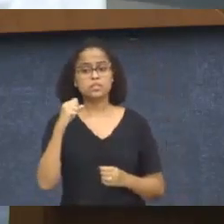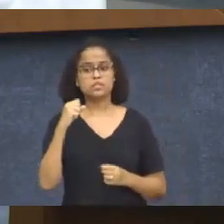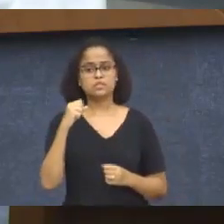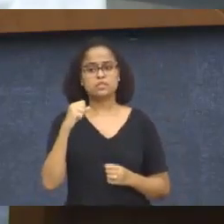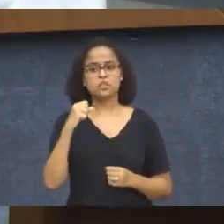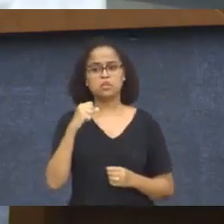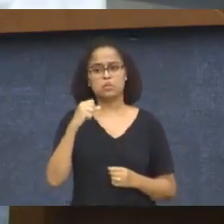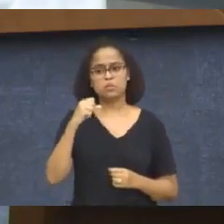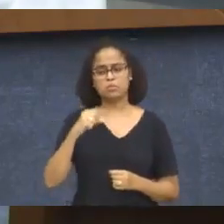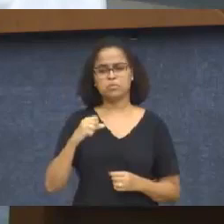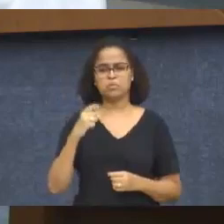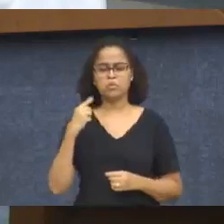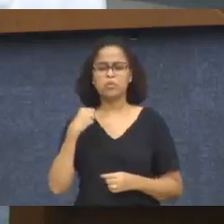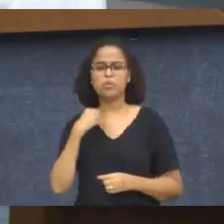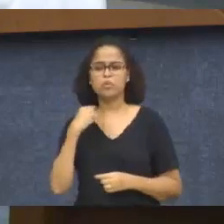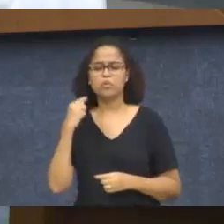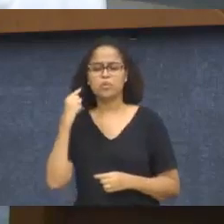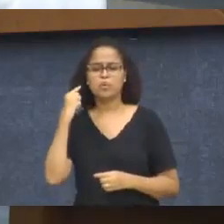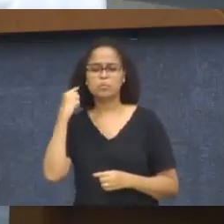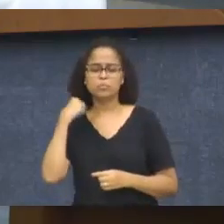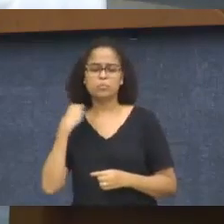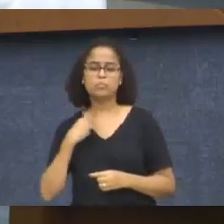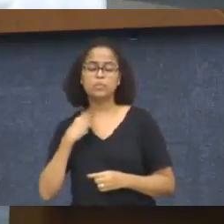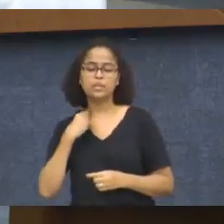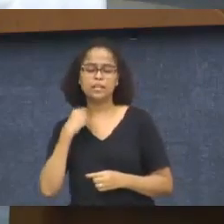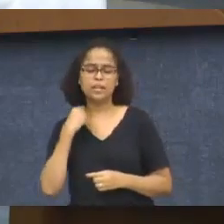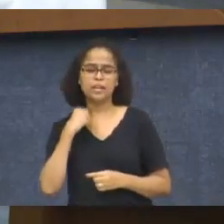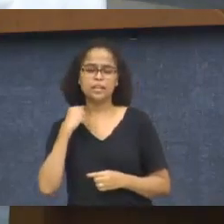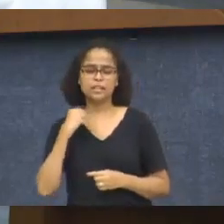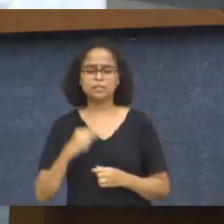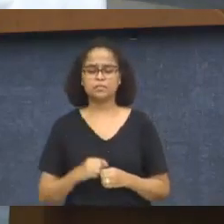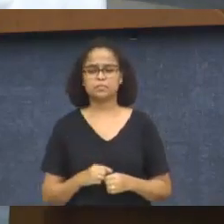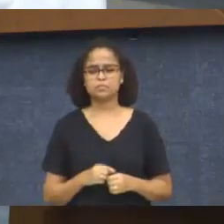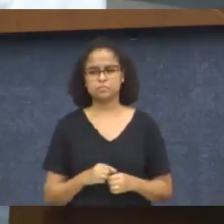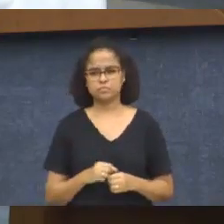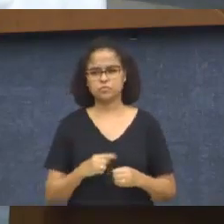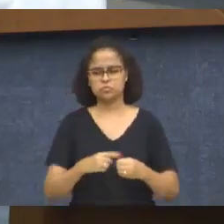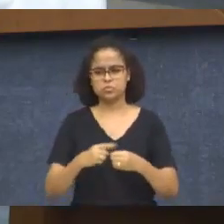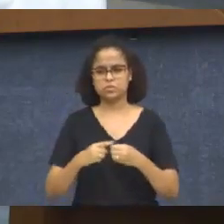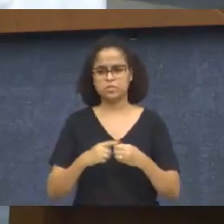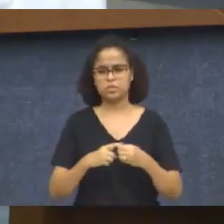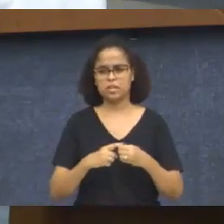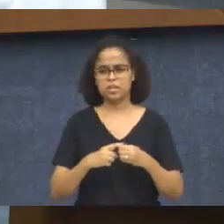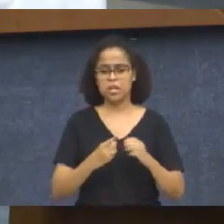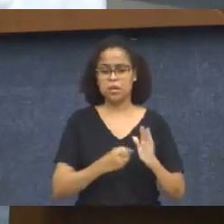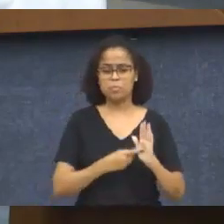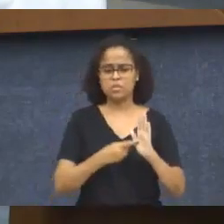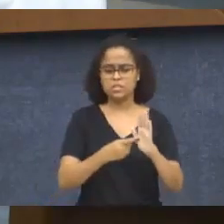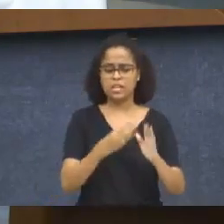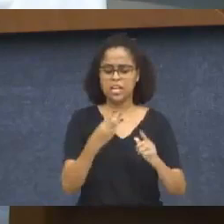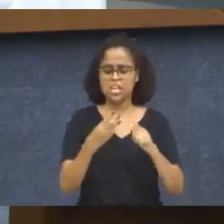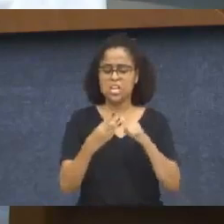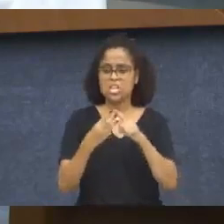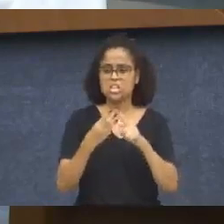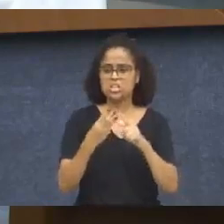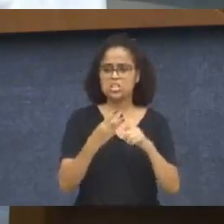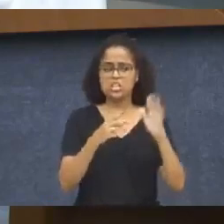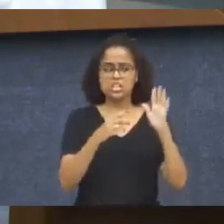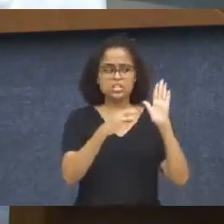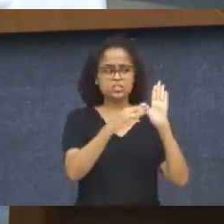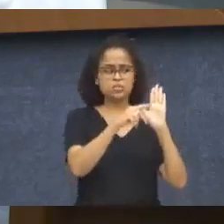fundamental para Belo Horizonte, que é o nosso pacote de inovação. Eu apresentei 3 projetos nessa casa, 3 projetos que